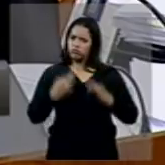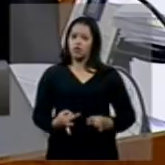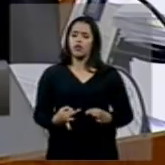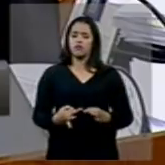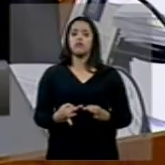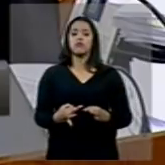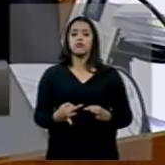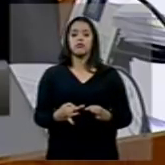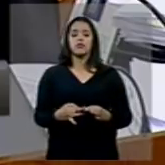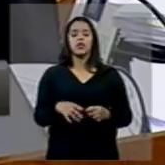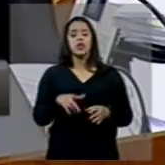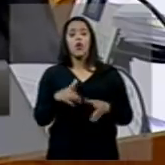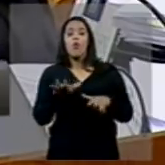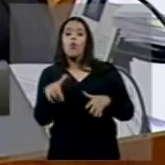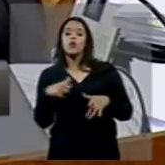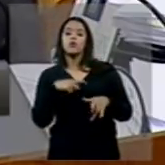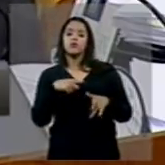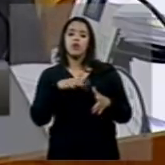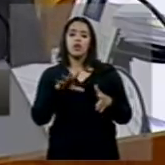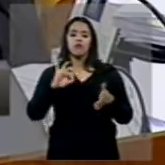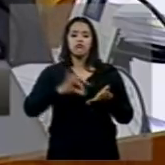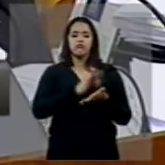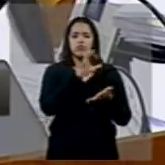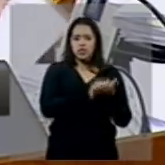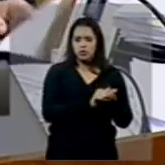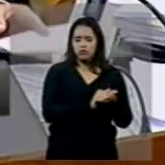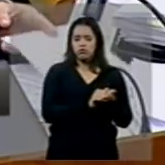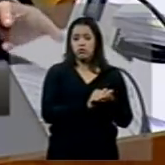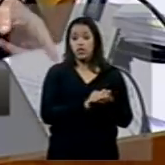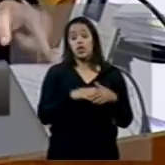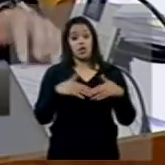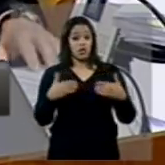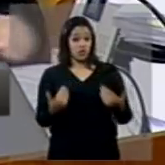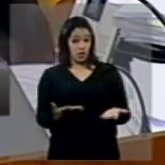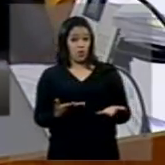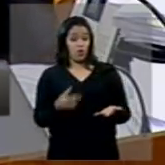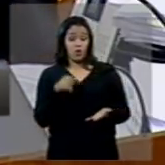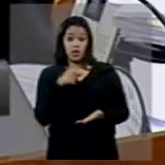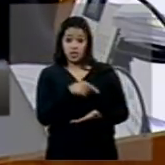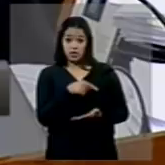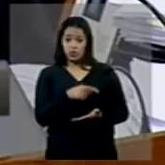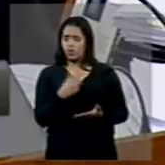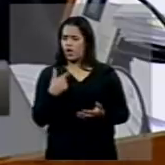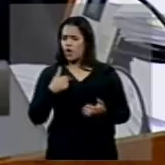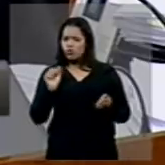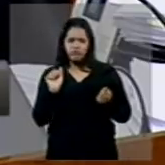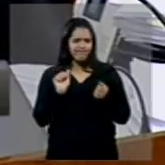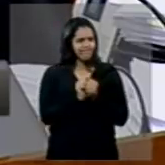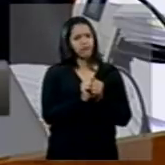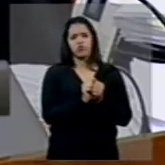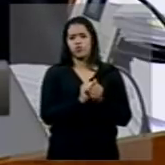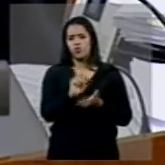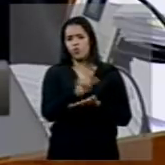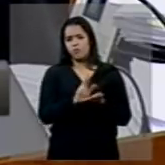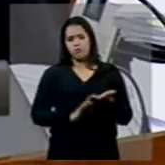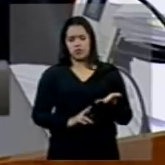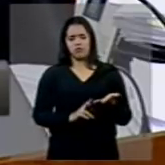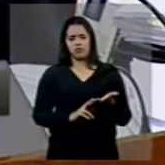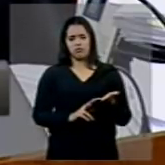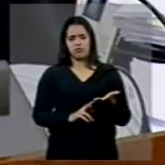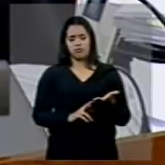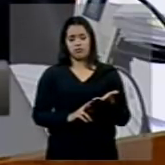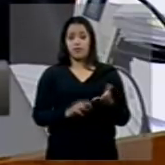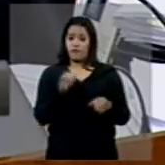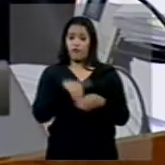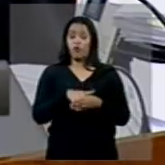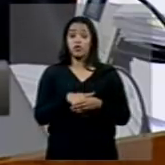regularidade nos recadastramentos eleitorais. Em virtude disso, acompanho integralmente o ministro relator,